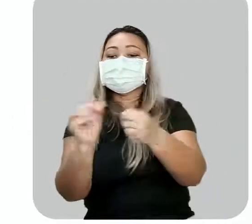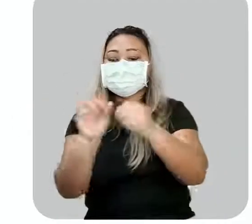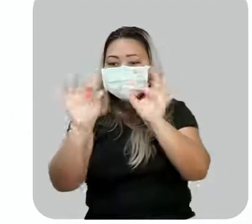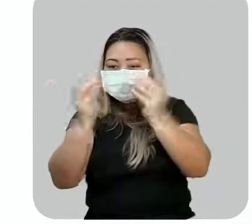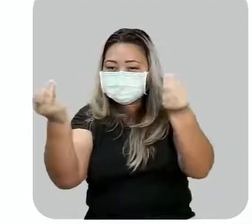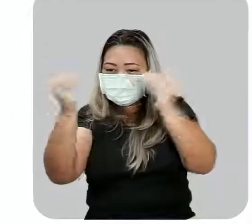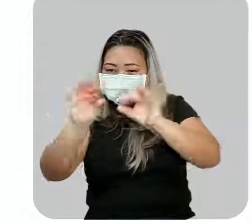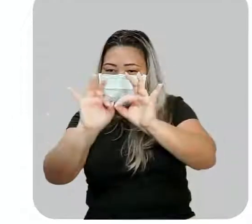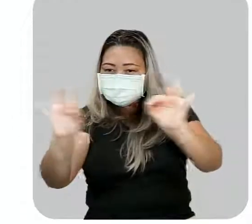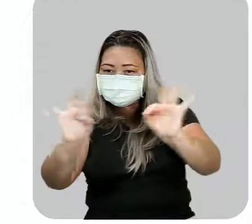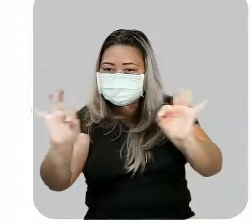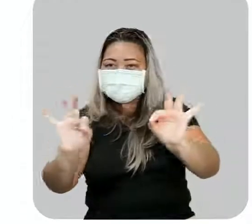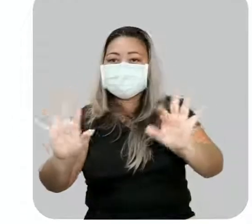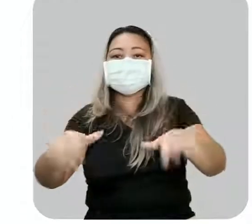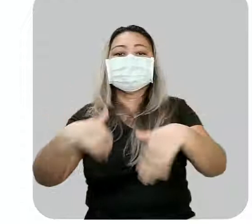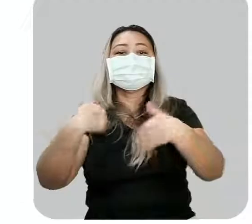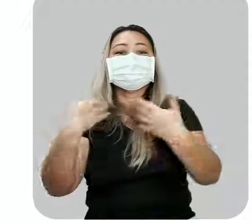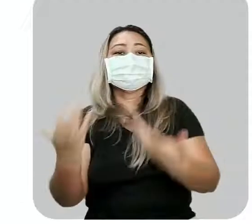frase,